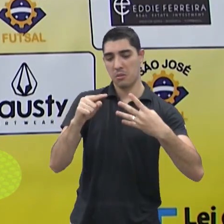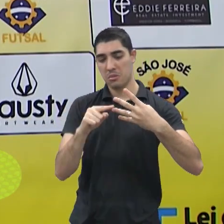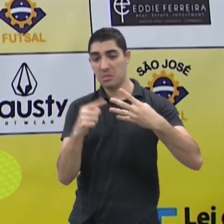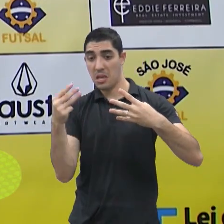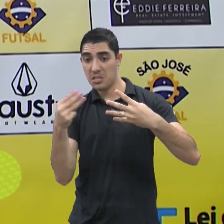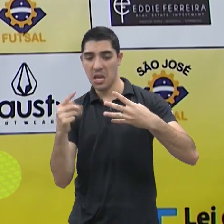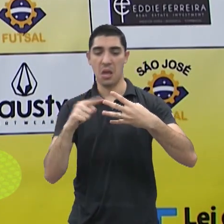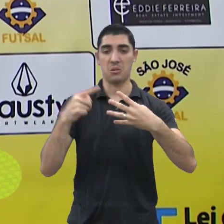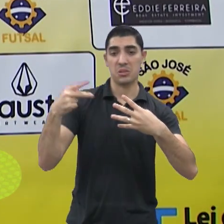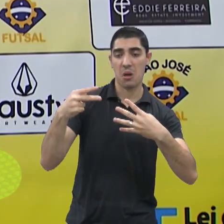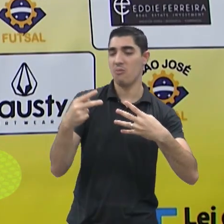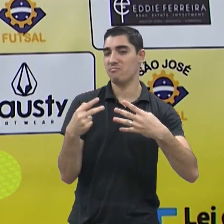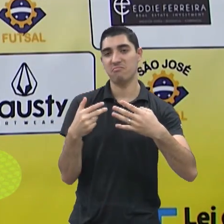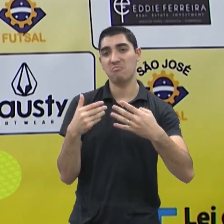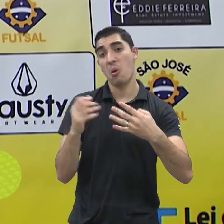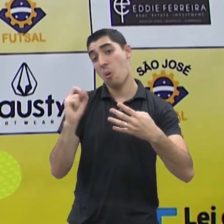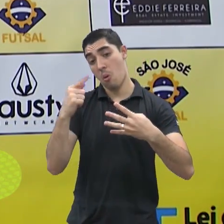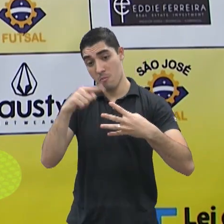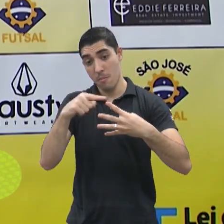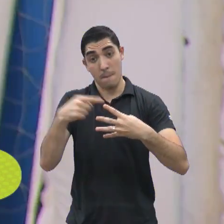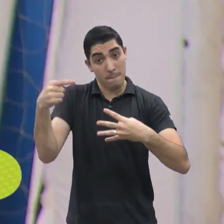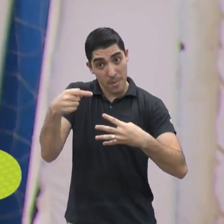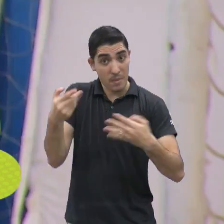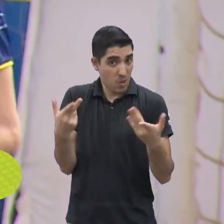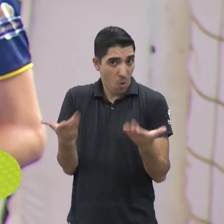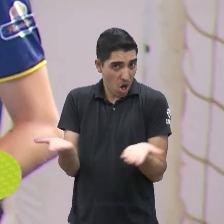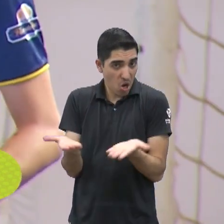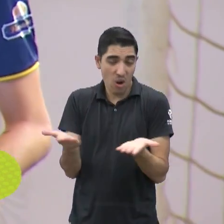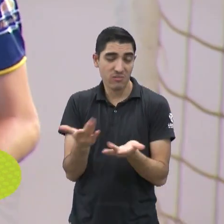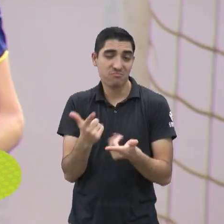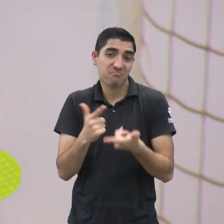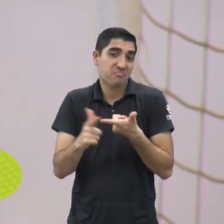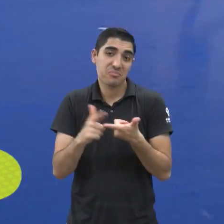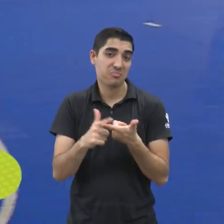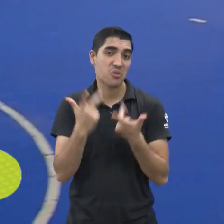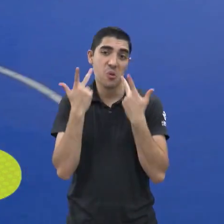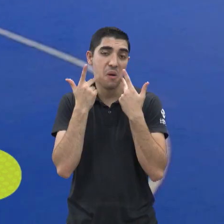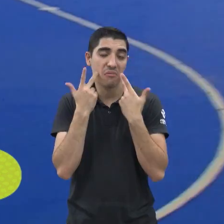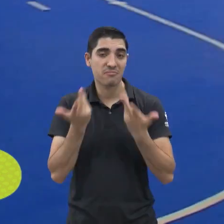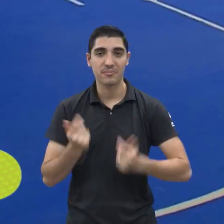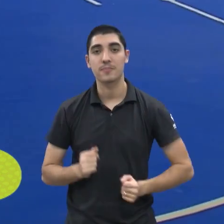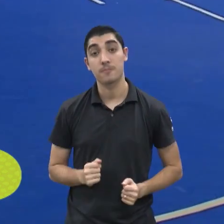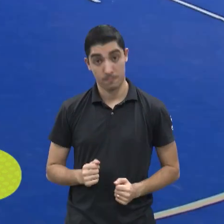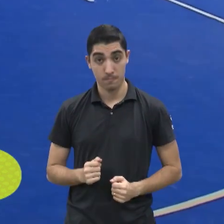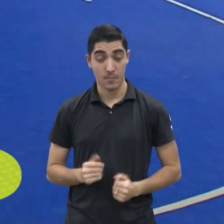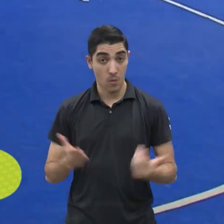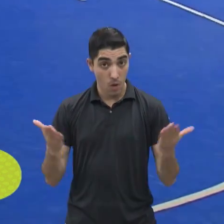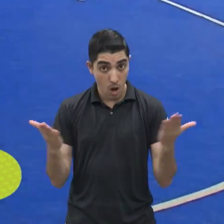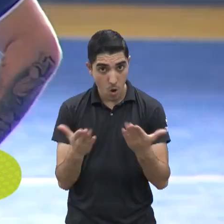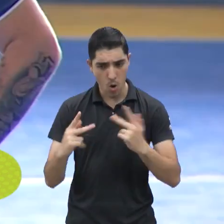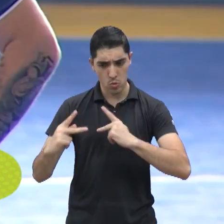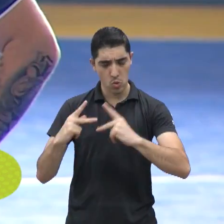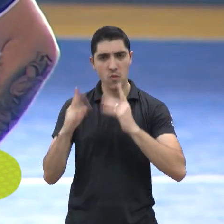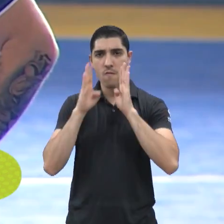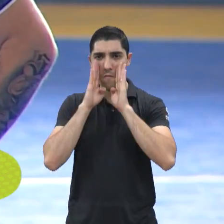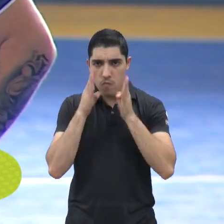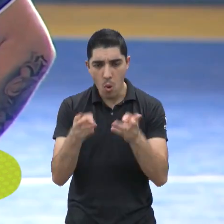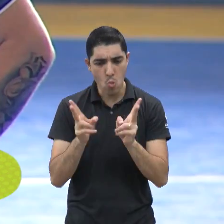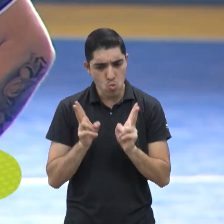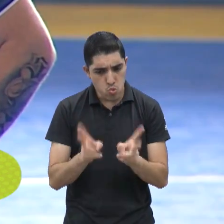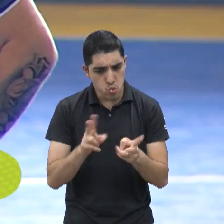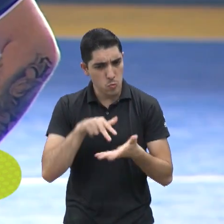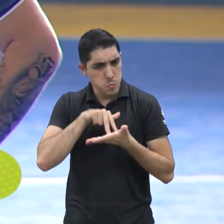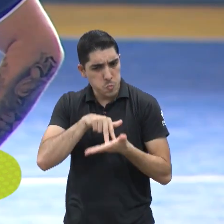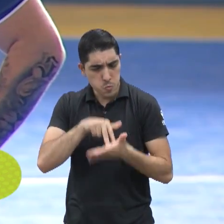da chave, ou em primeiro como a gente está no momento, né? E é com esse pensamento de manter o bom desempenho que o São José